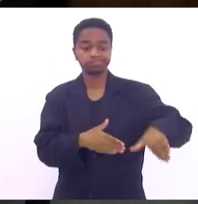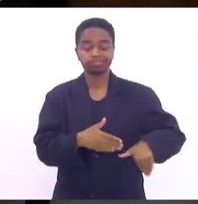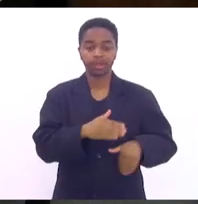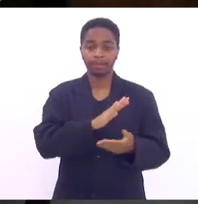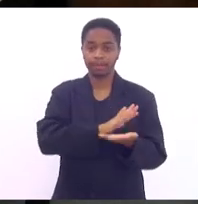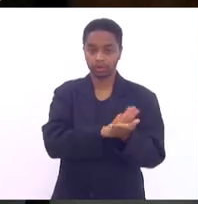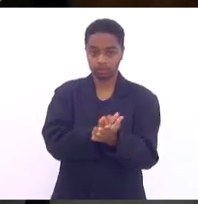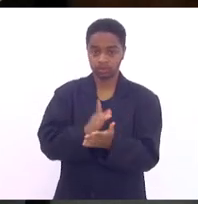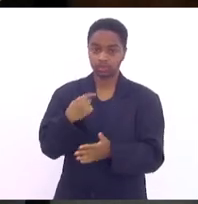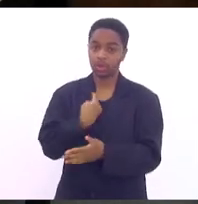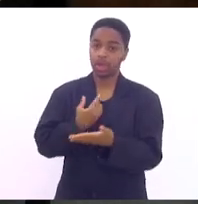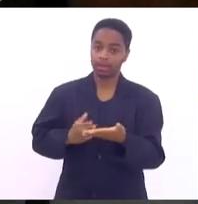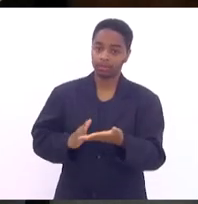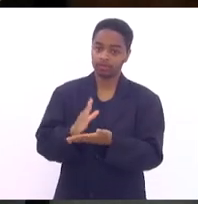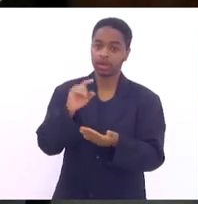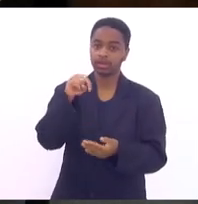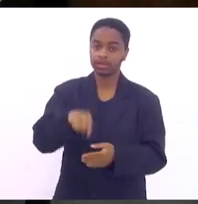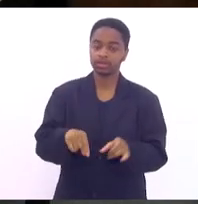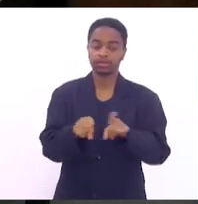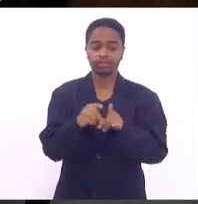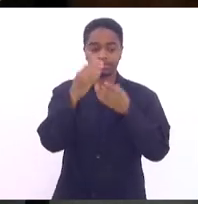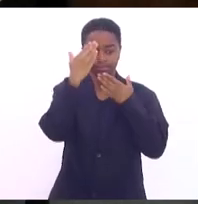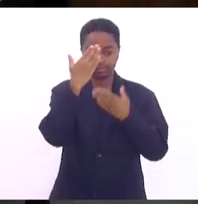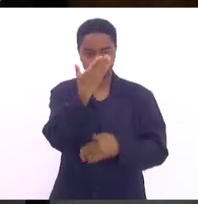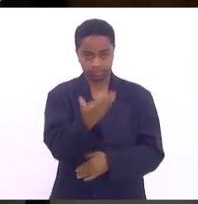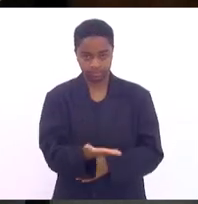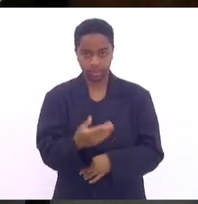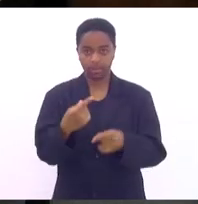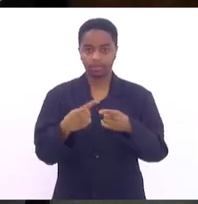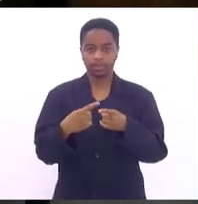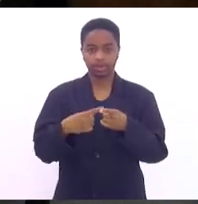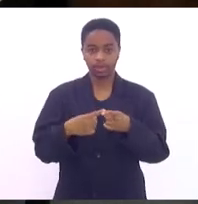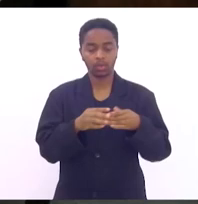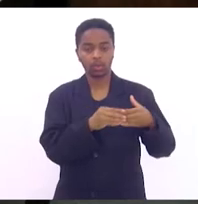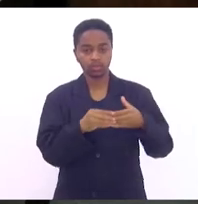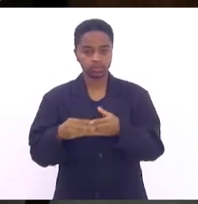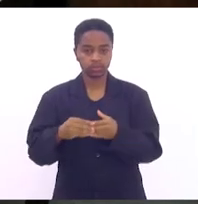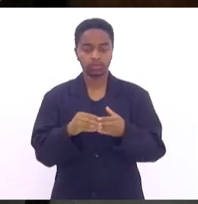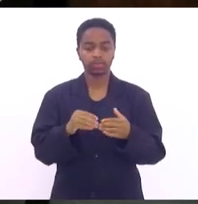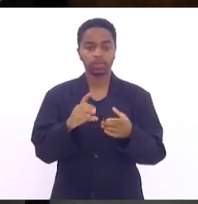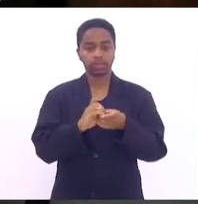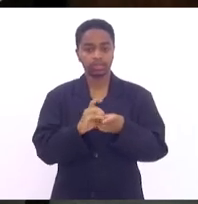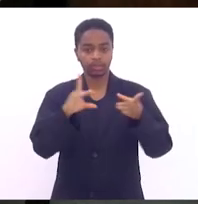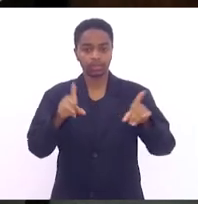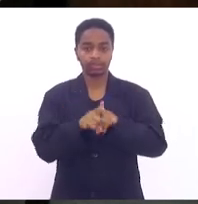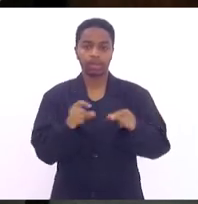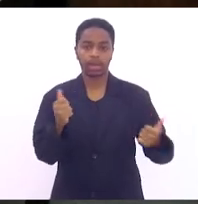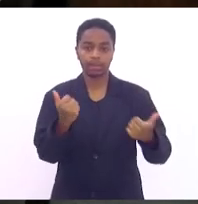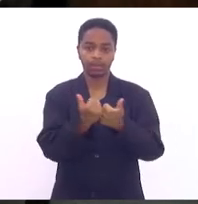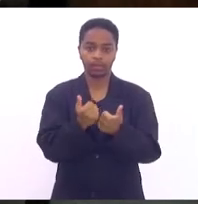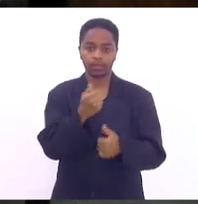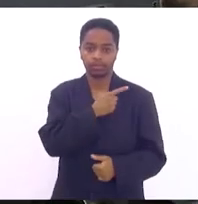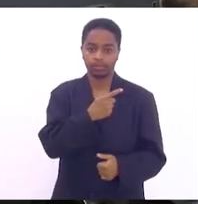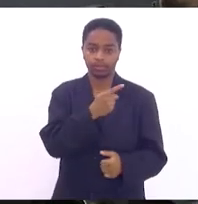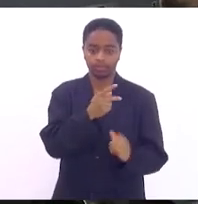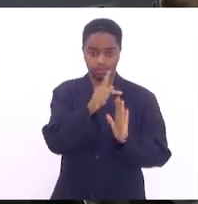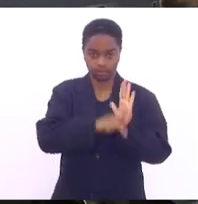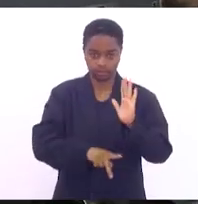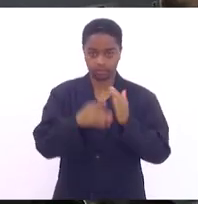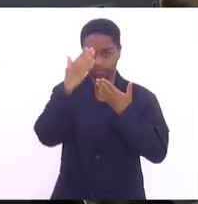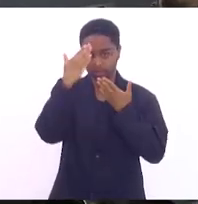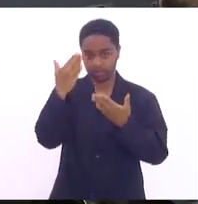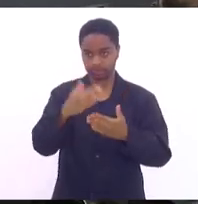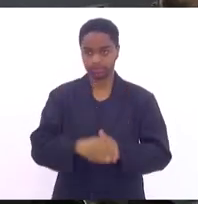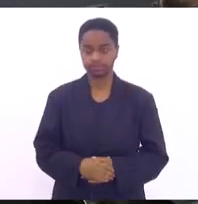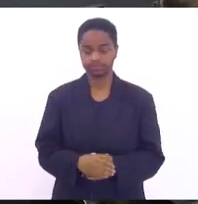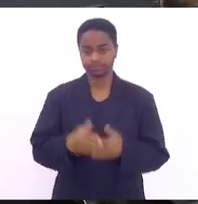aprovou e agradeço a Vossa Excelência que, além de dirigir democraticamente, apoiou esse projeto também. Obrigado. Obrigado, senhor